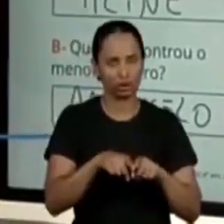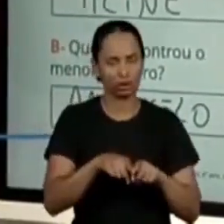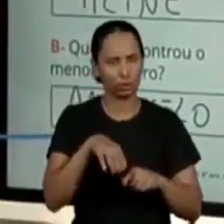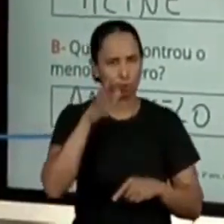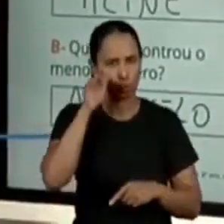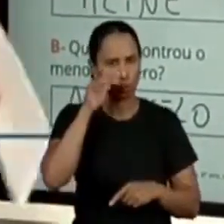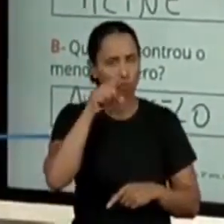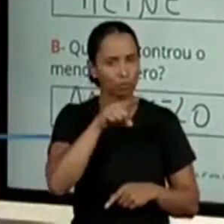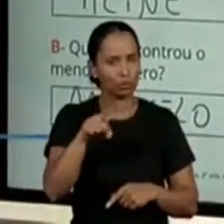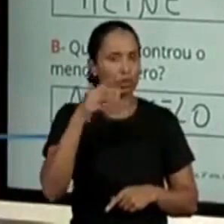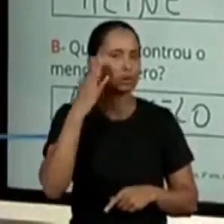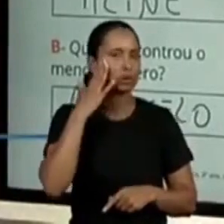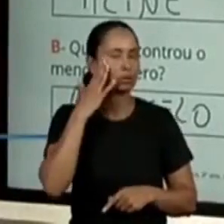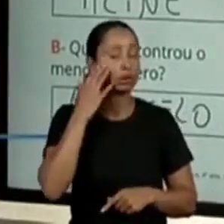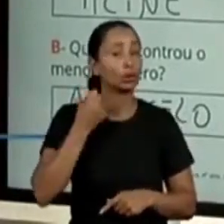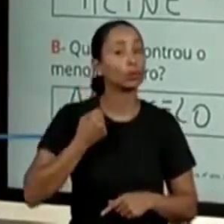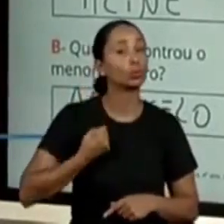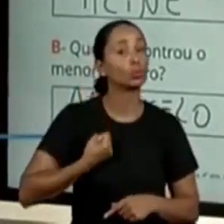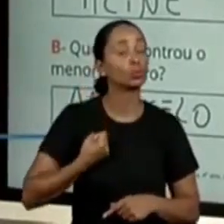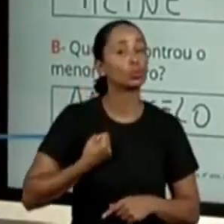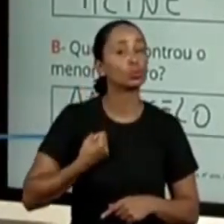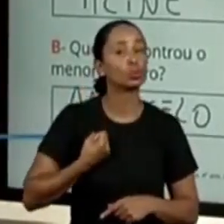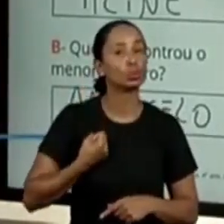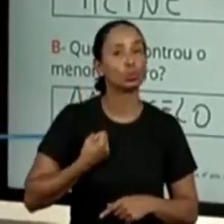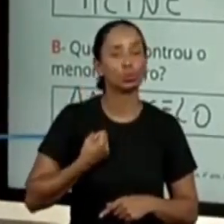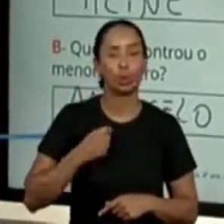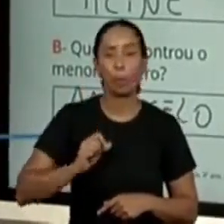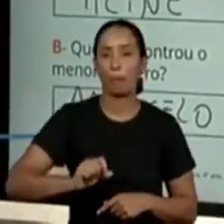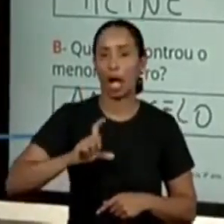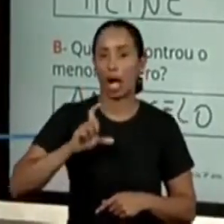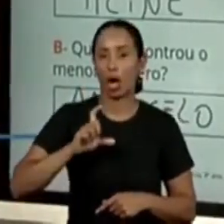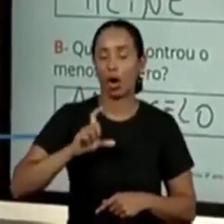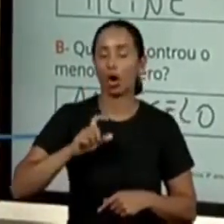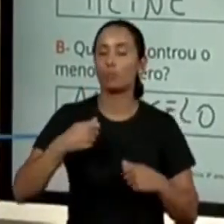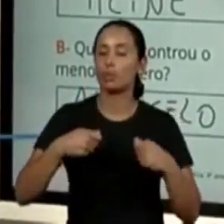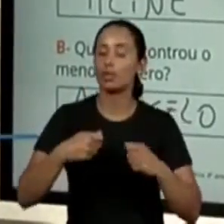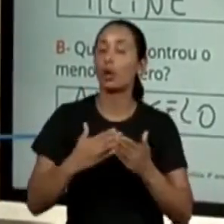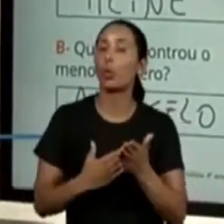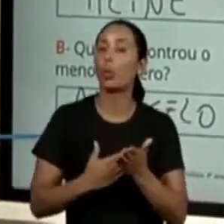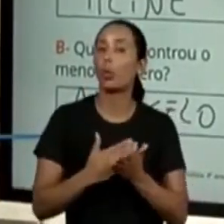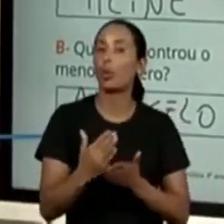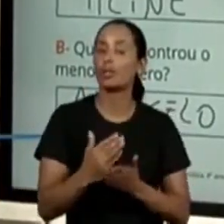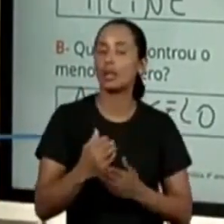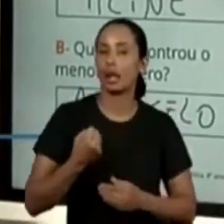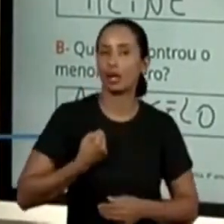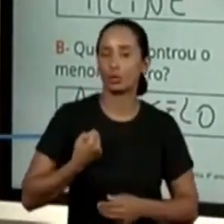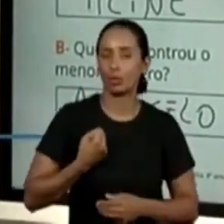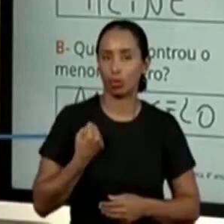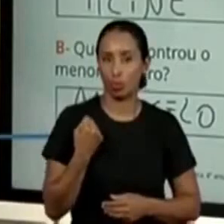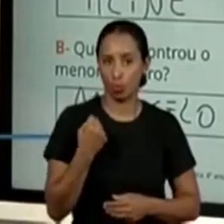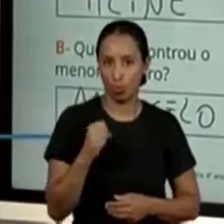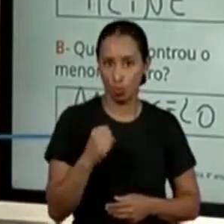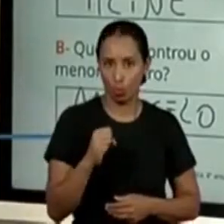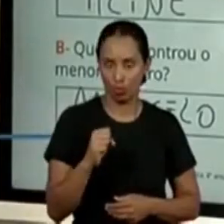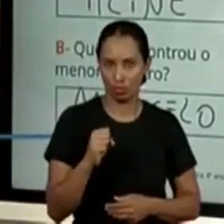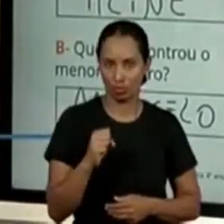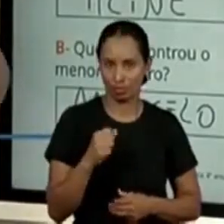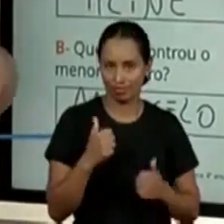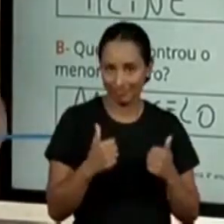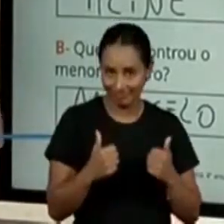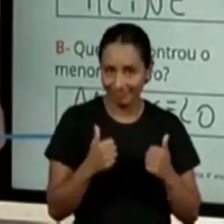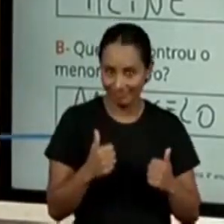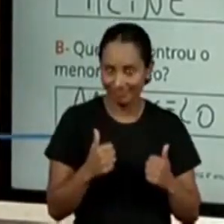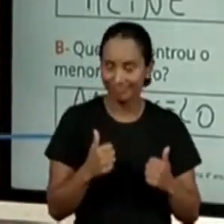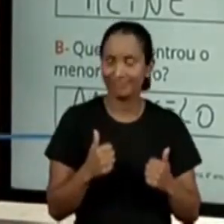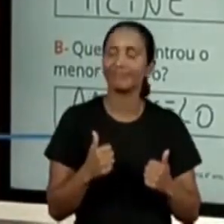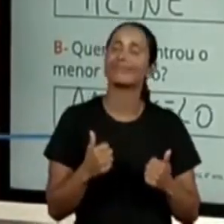maior número com os algarismos que nós tivemos, teria que iniciar pelo 8, tá? Essa é uma curiosidade que vocês podem observar